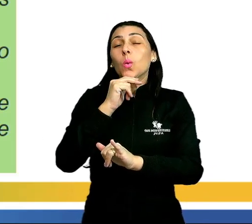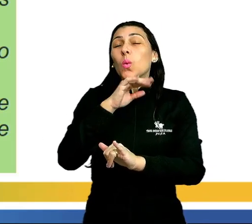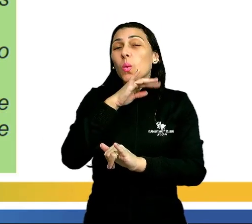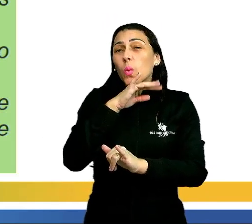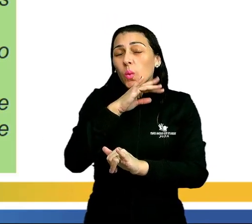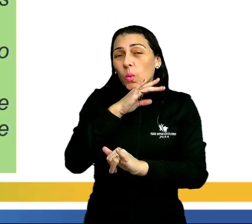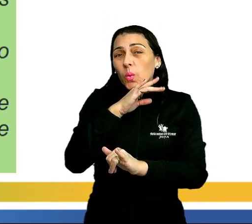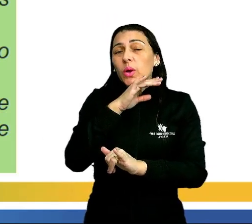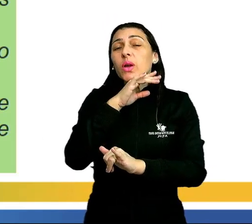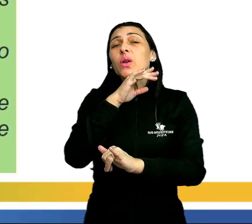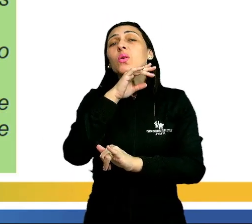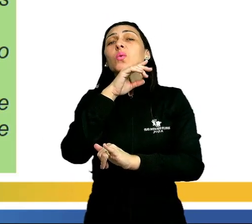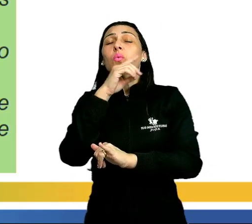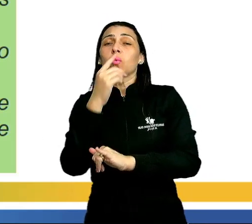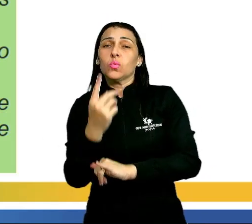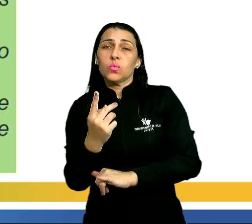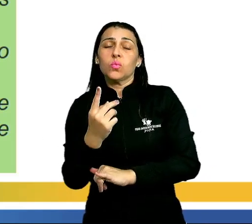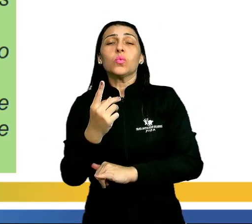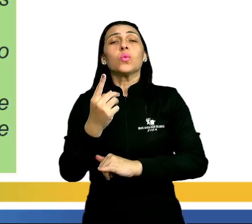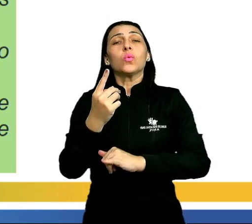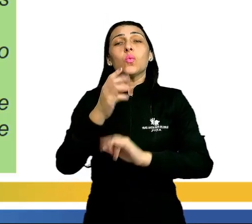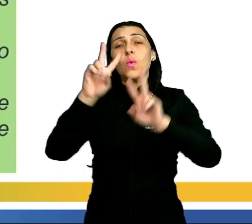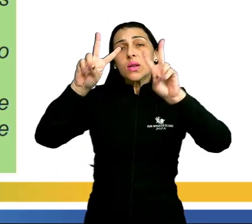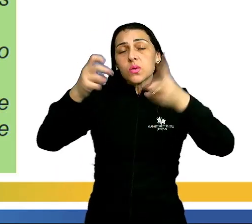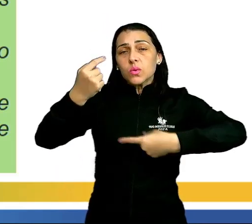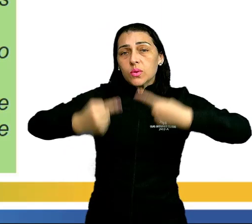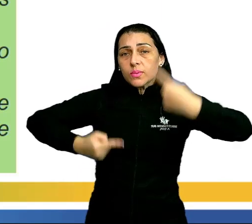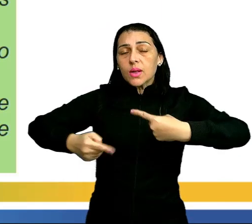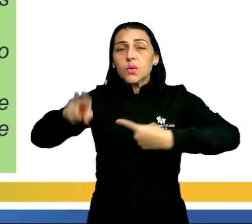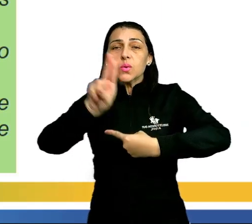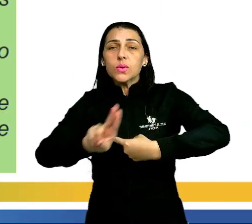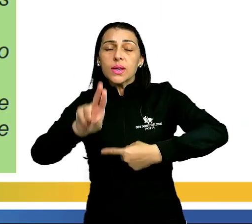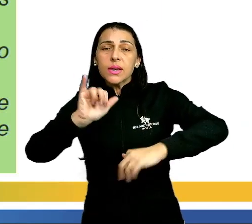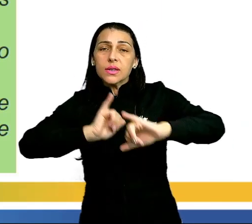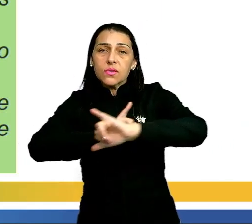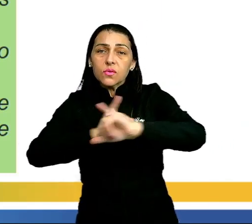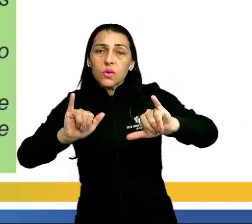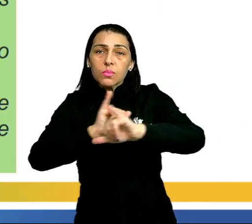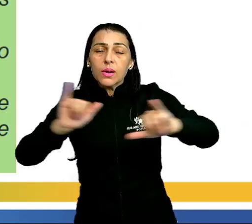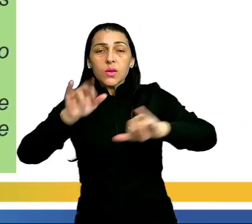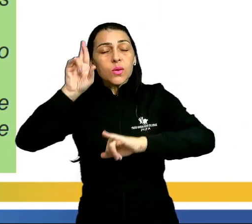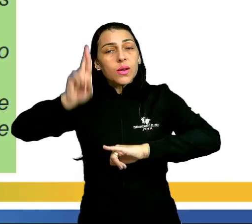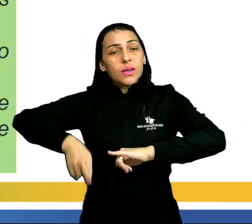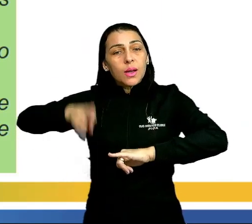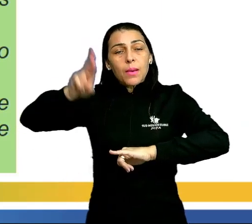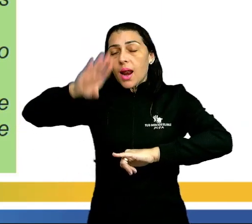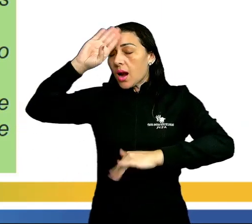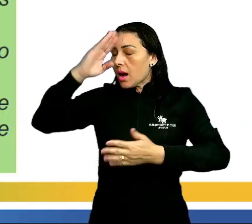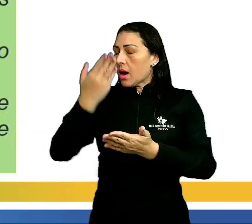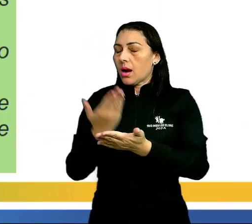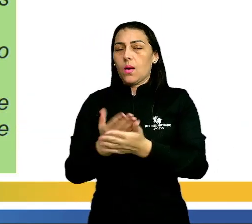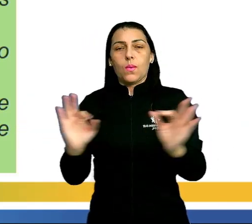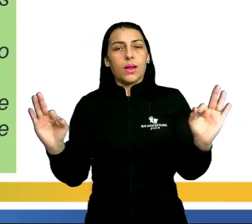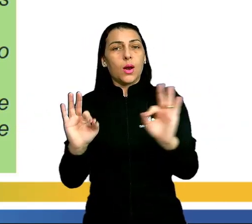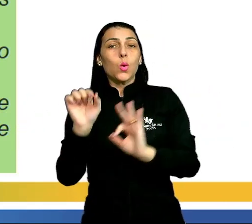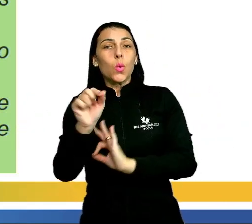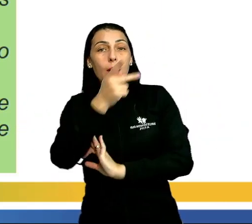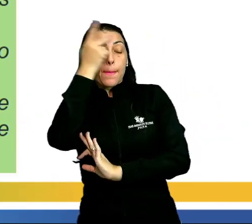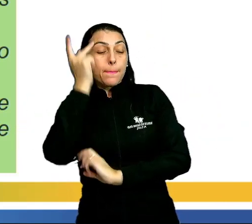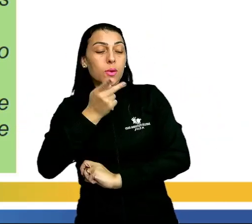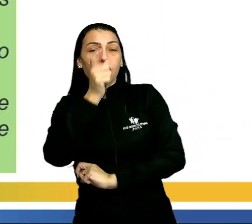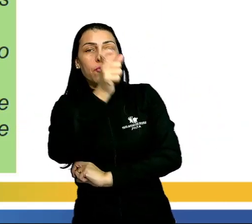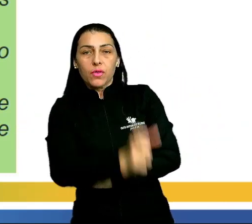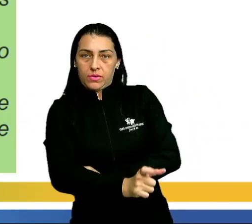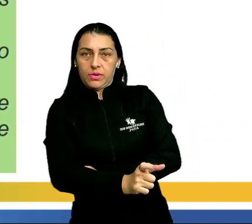desfavoráveis sobre um oponente de nenhum debate e usar essas informações como razão para não acreditar no que essa pessoa